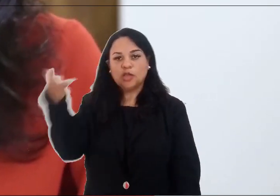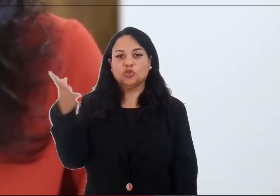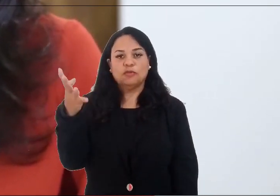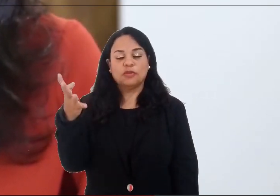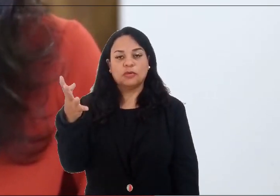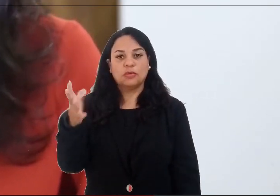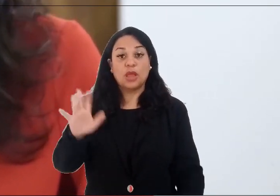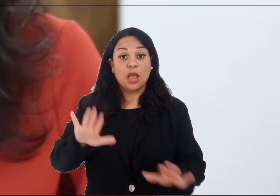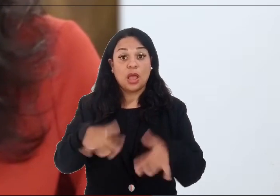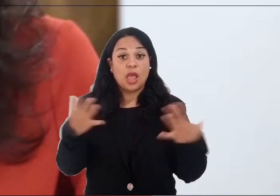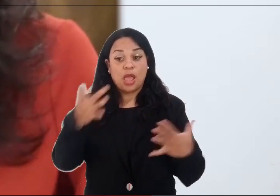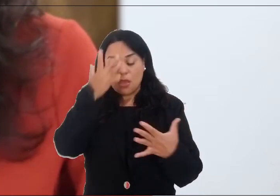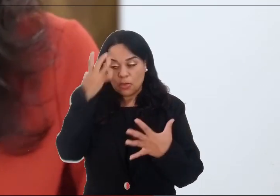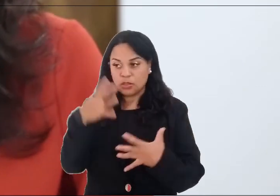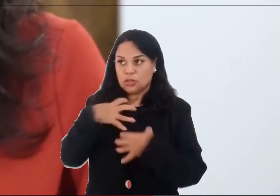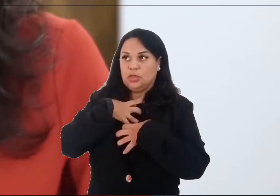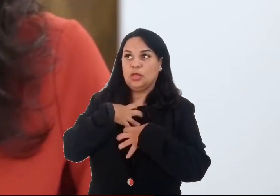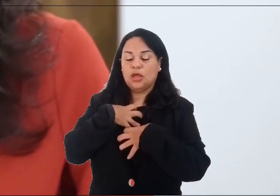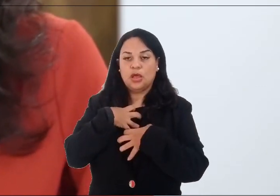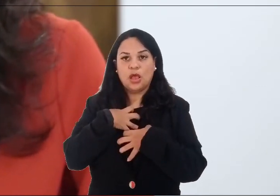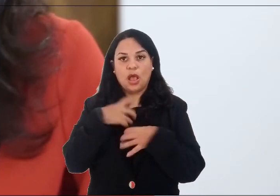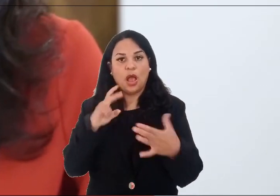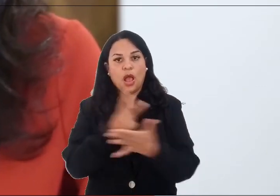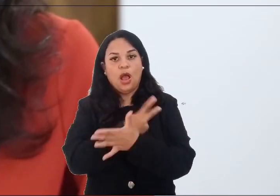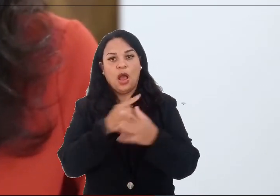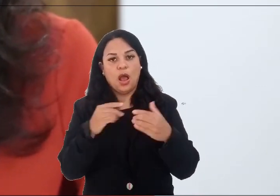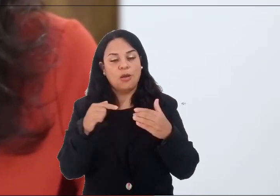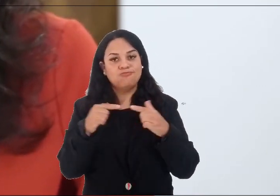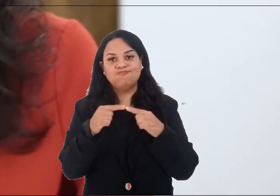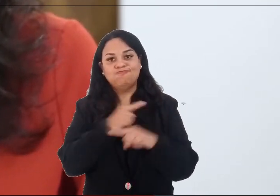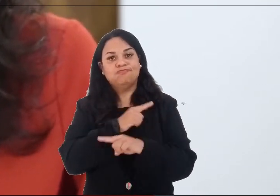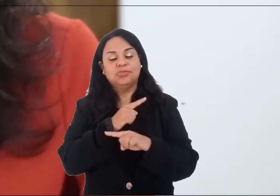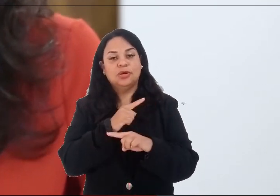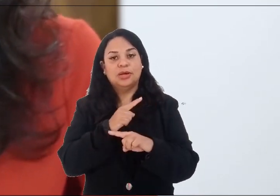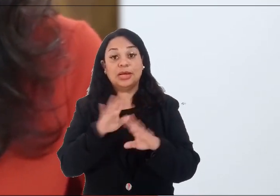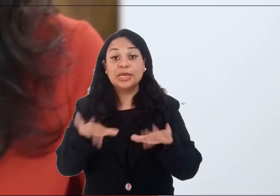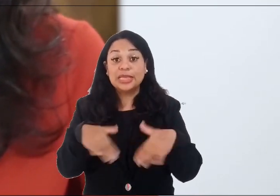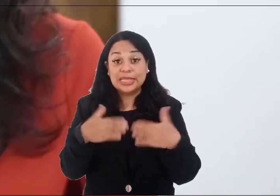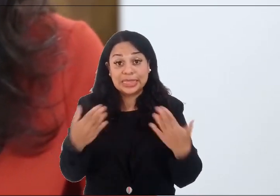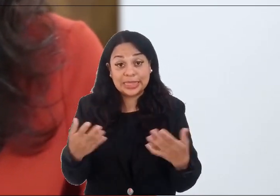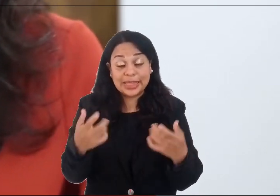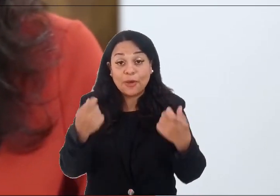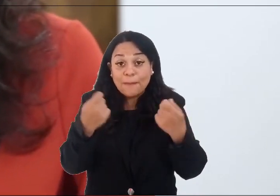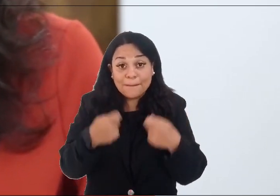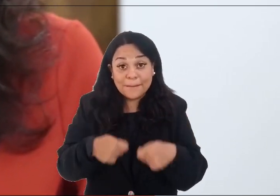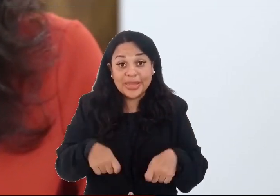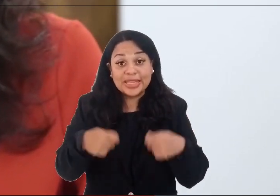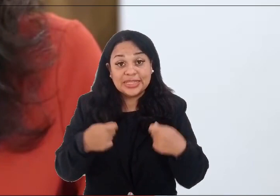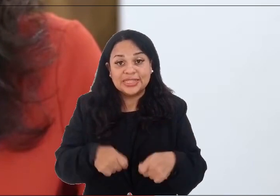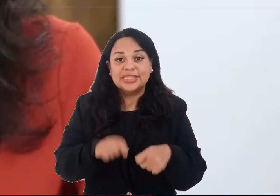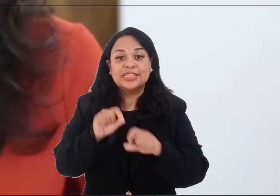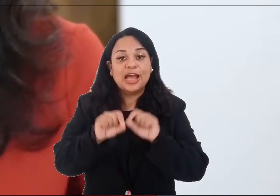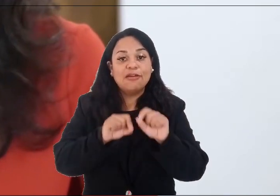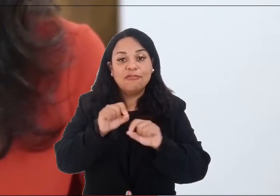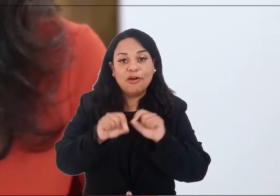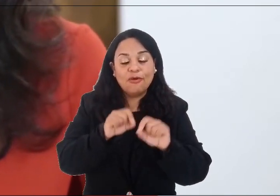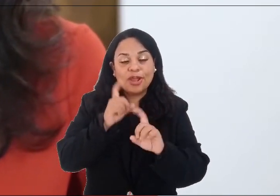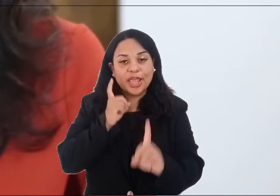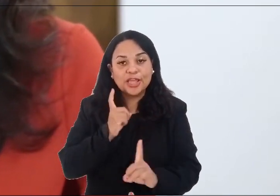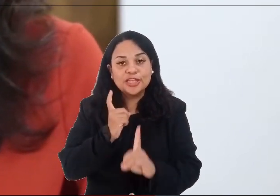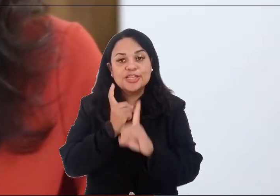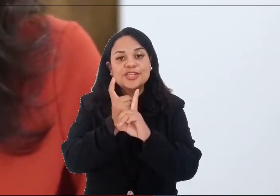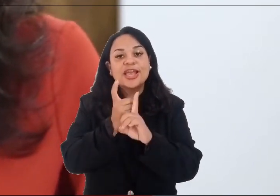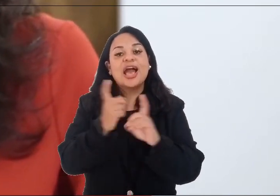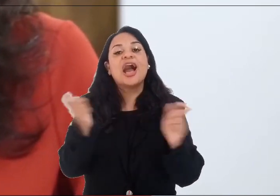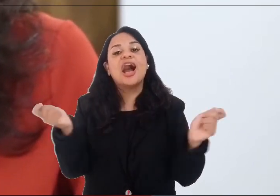e as partes perante o juiz também se sentem constrangidas muitas vezes para conversar. Então se verificou que os terceiros eram melhores. Veio a Lei